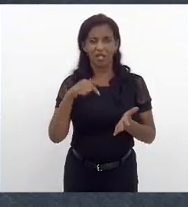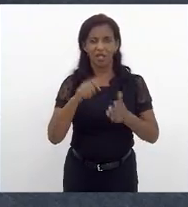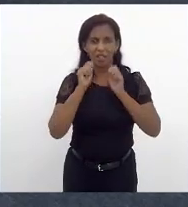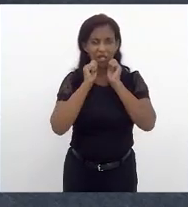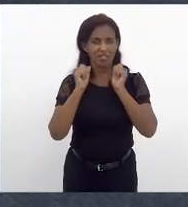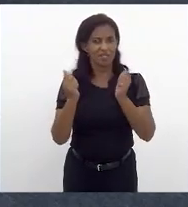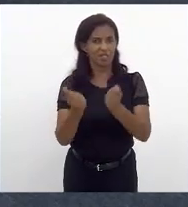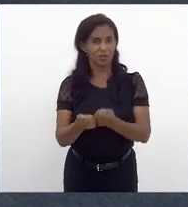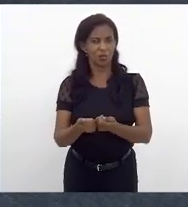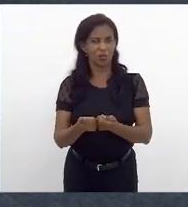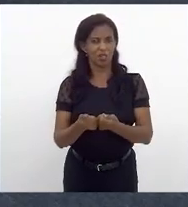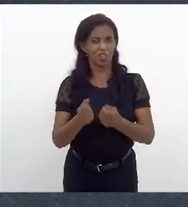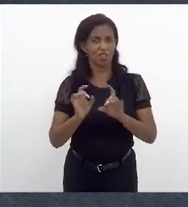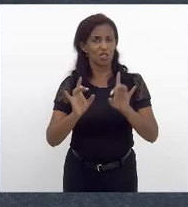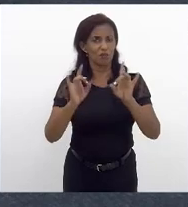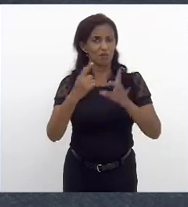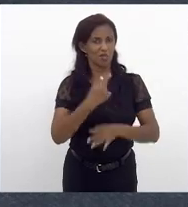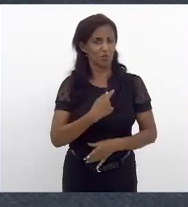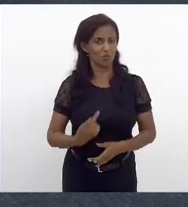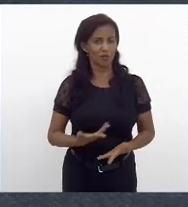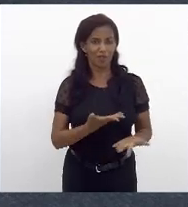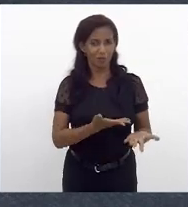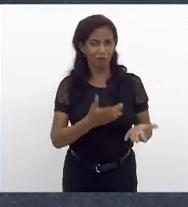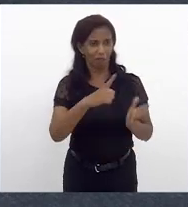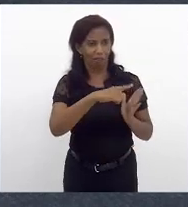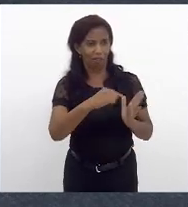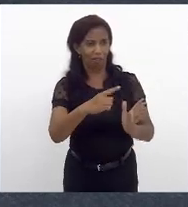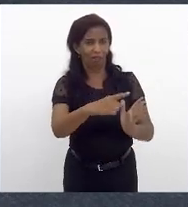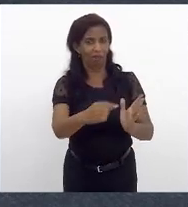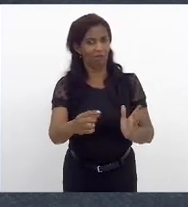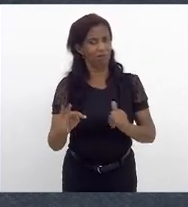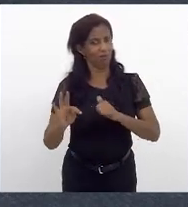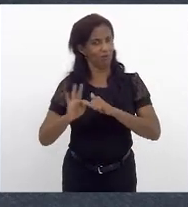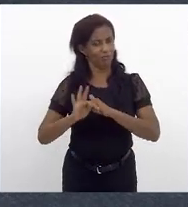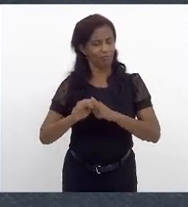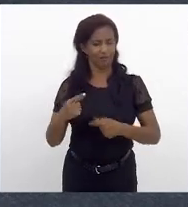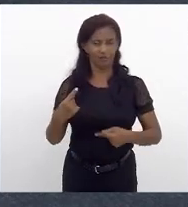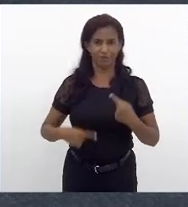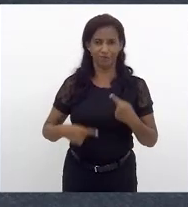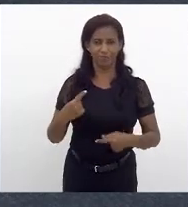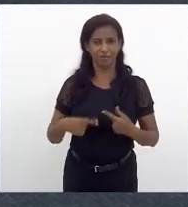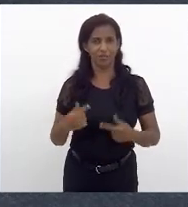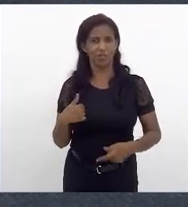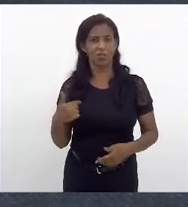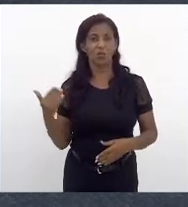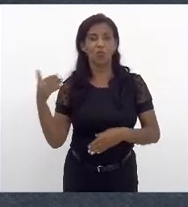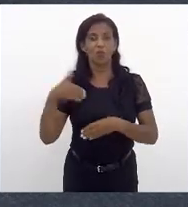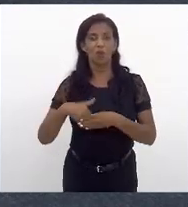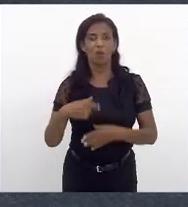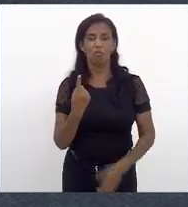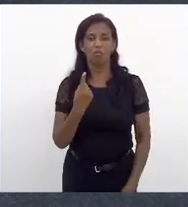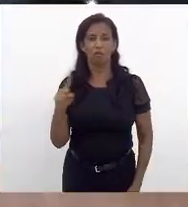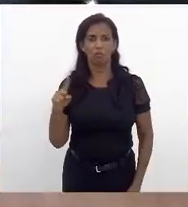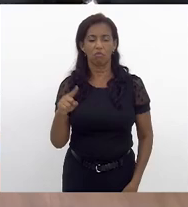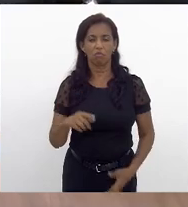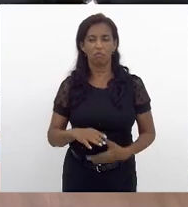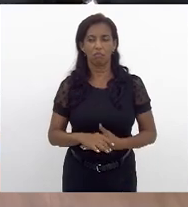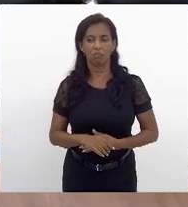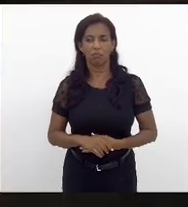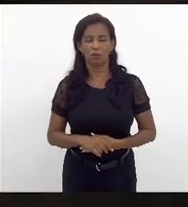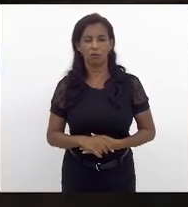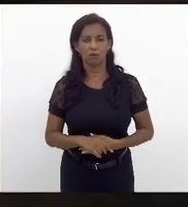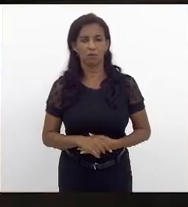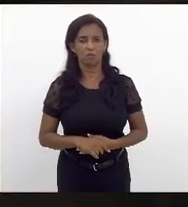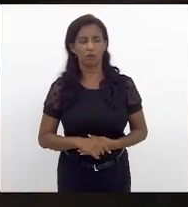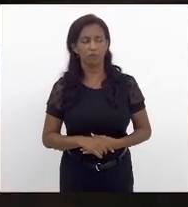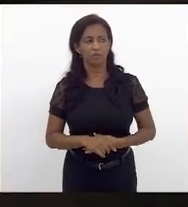assessoria especial do governador. Então, no técnico e no político, o meu voto é não.